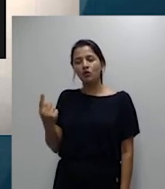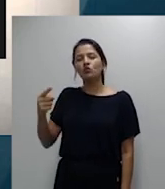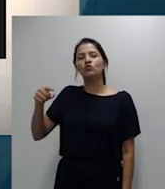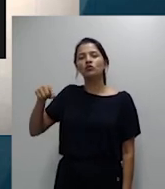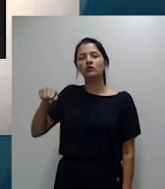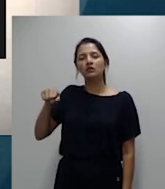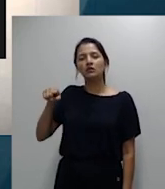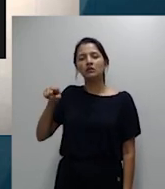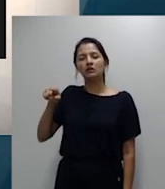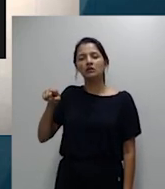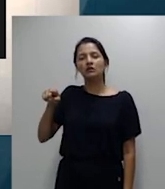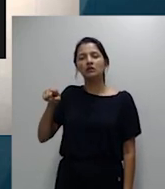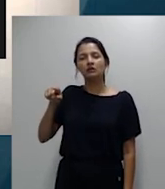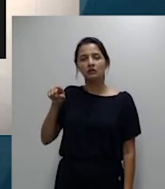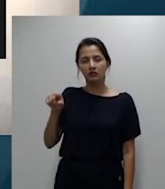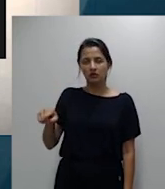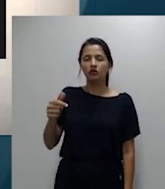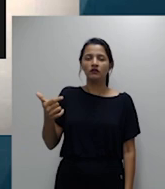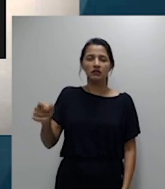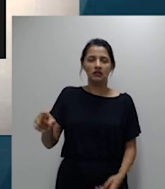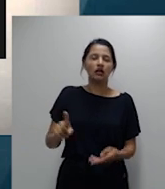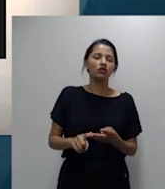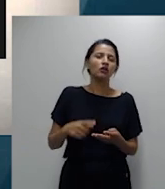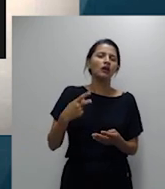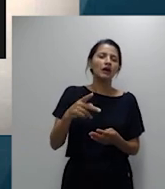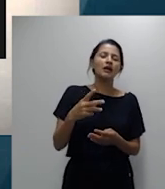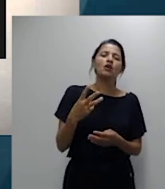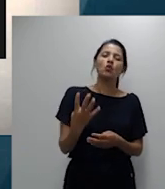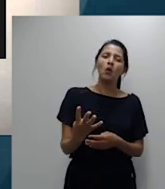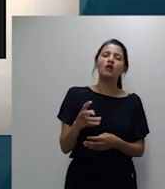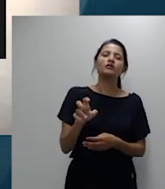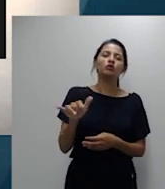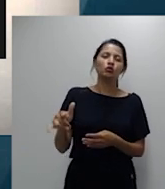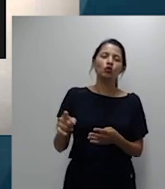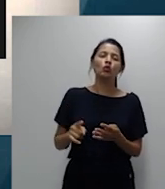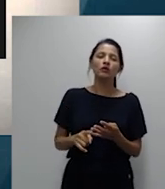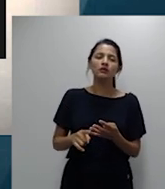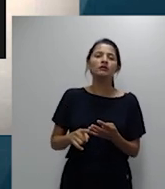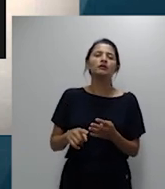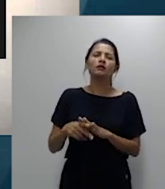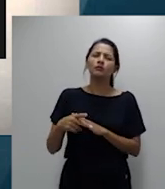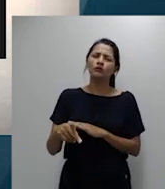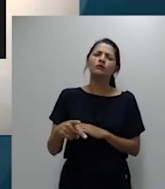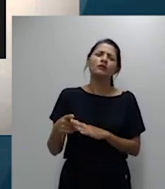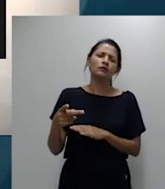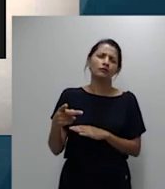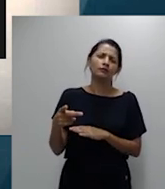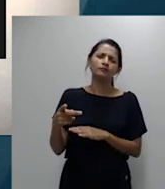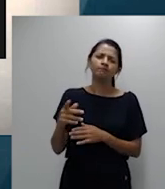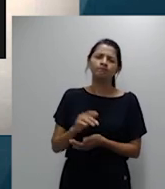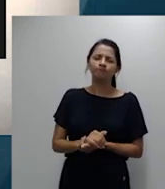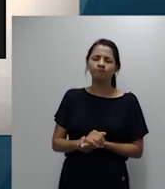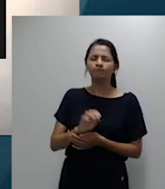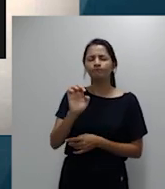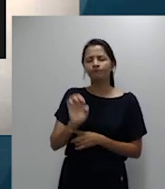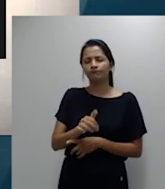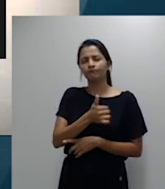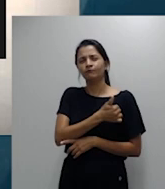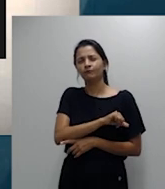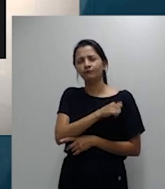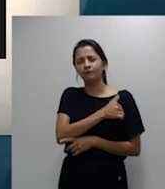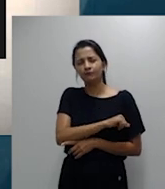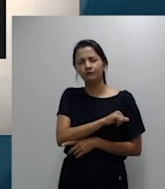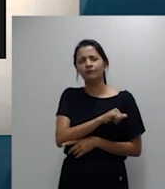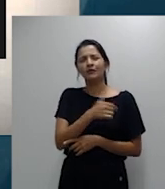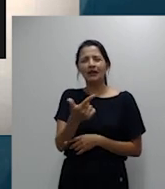e 4582 e 535 do CPC de 73 o estado do Rio de Janeiro dos tempo